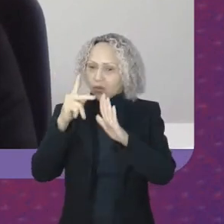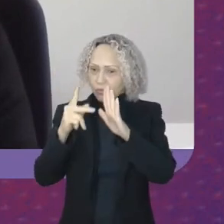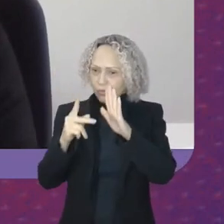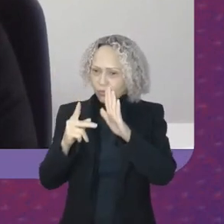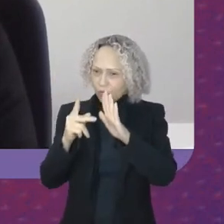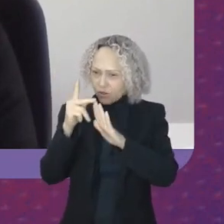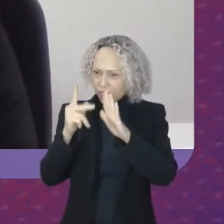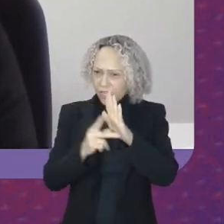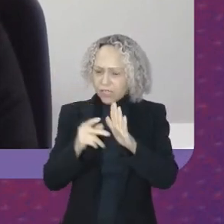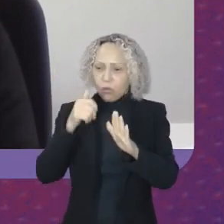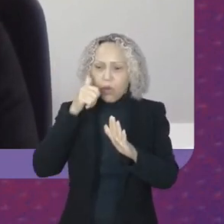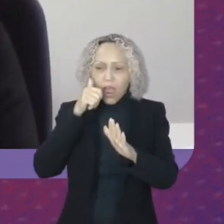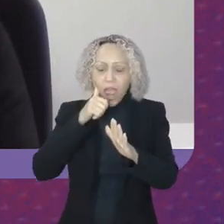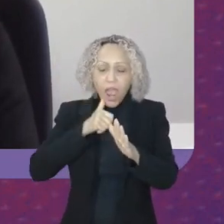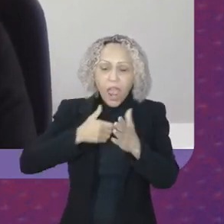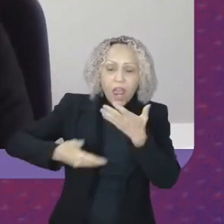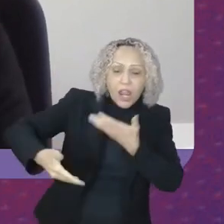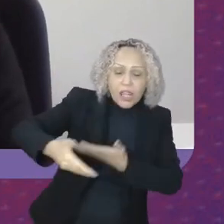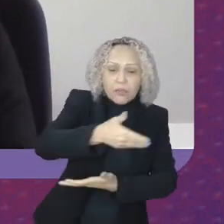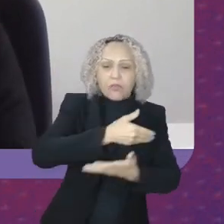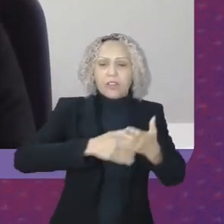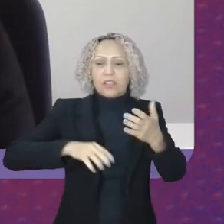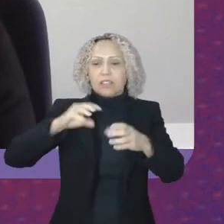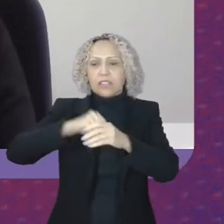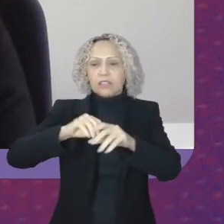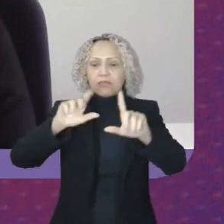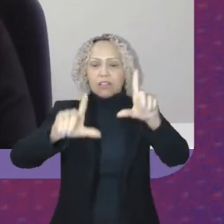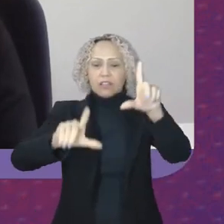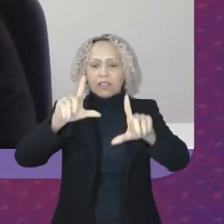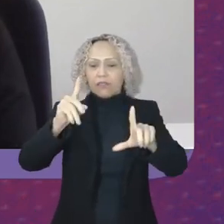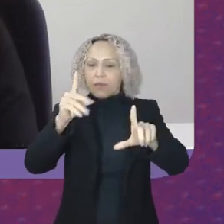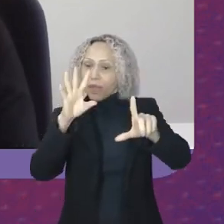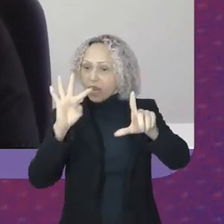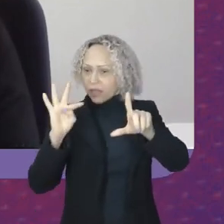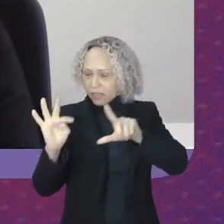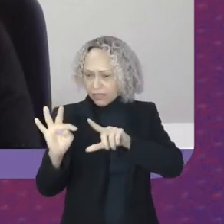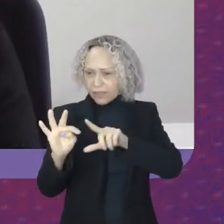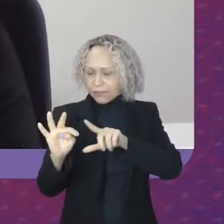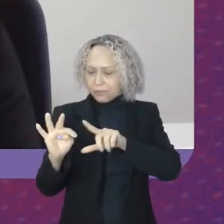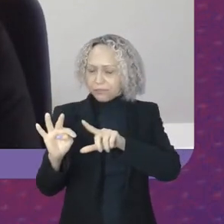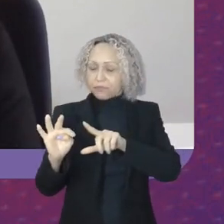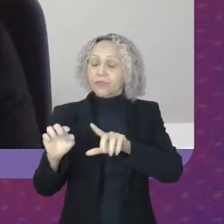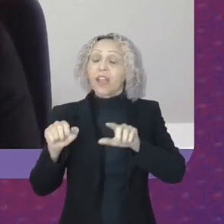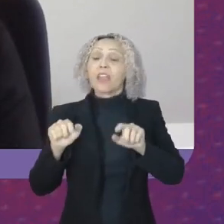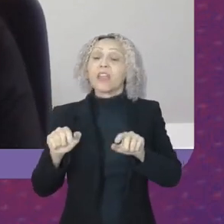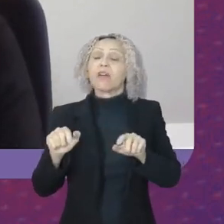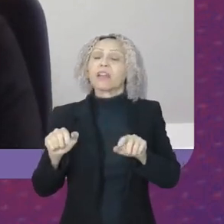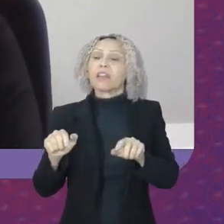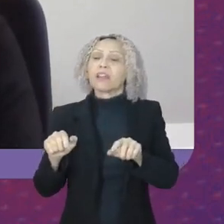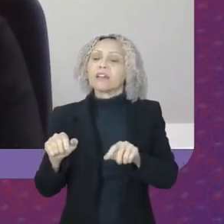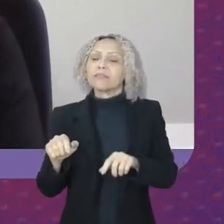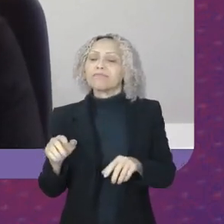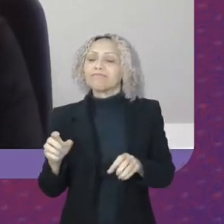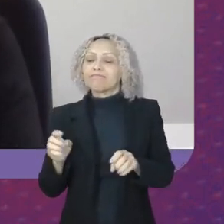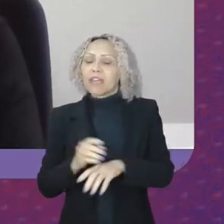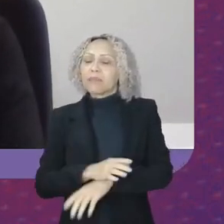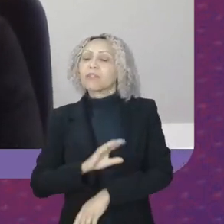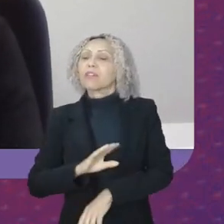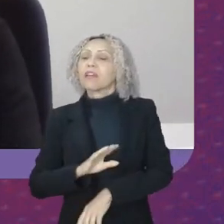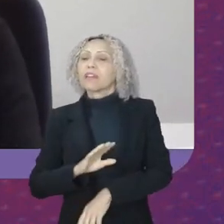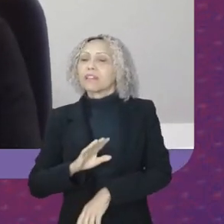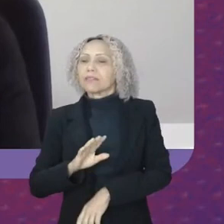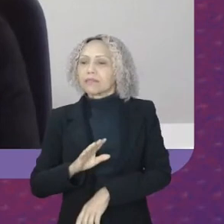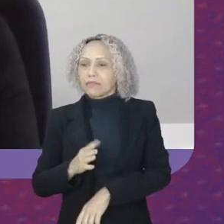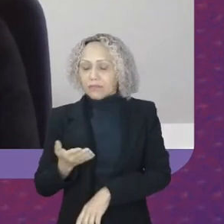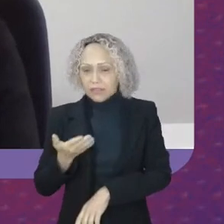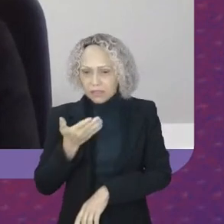Elas dentro da TV PT, e aqui termino me despedindo, que a Tiriana